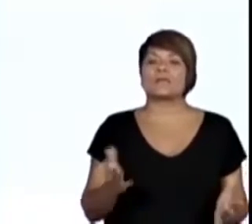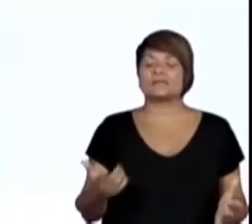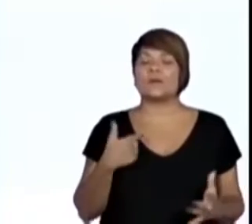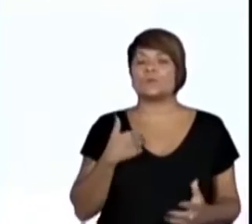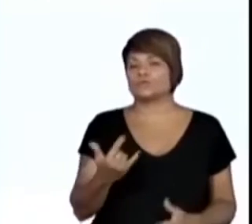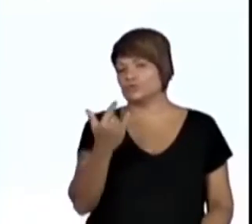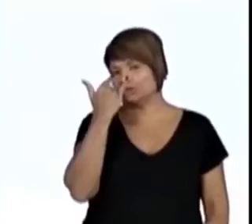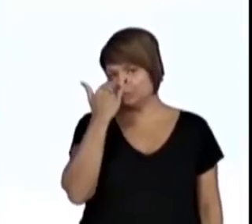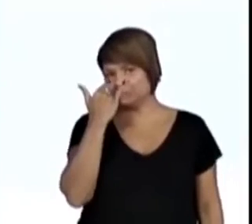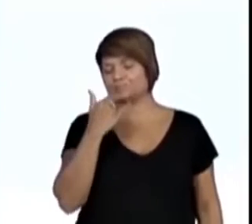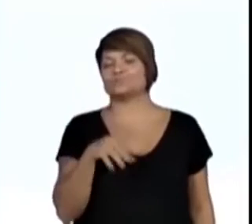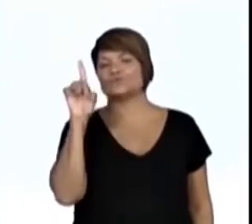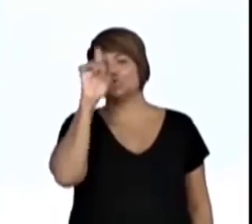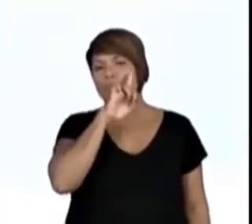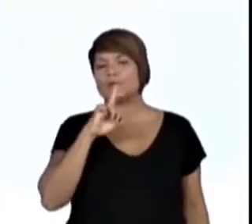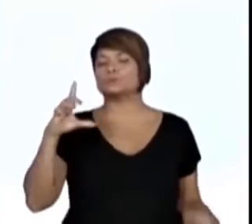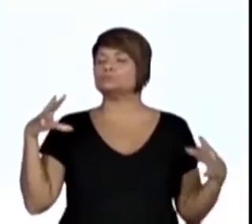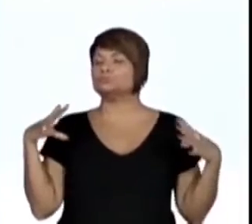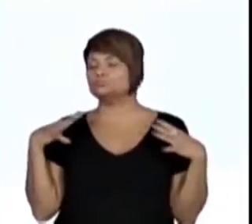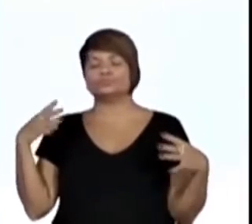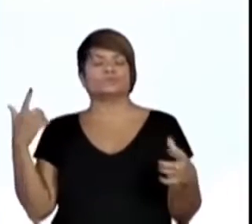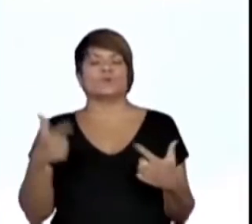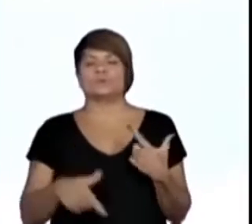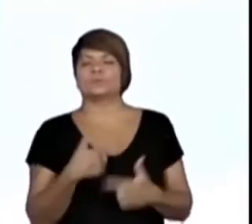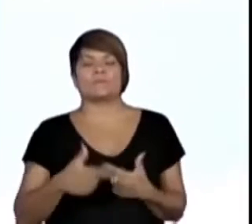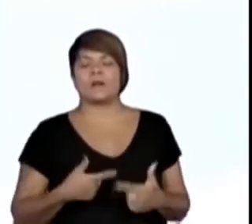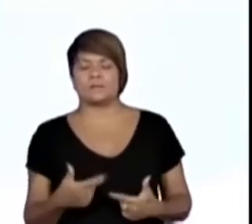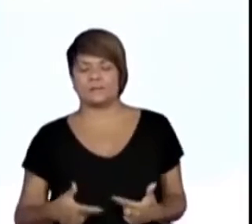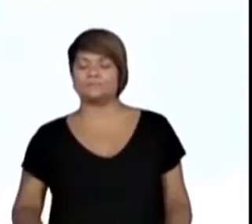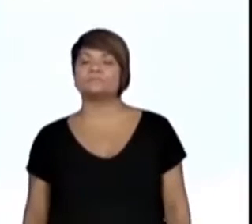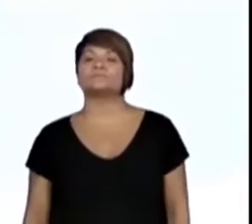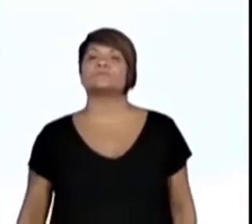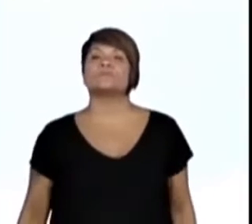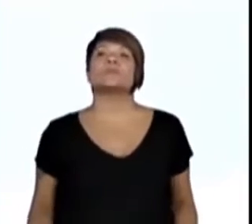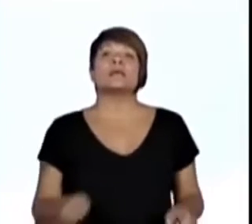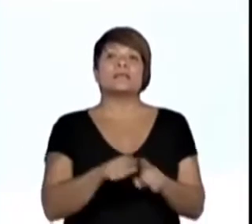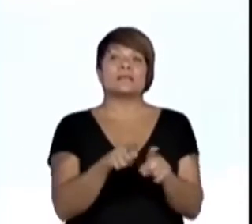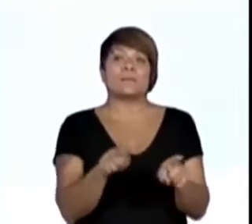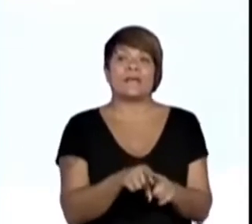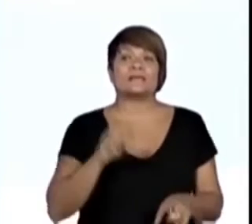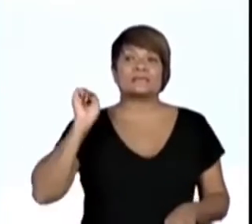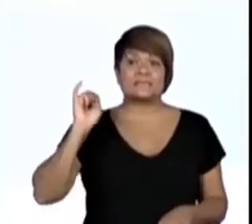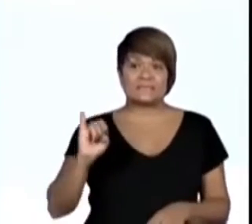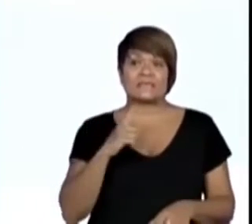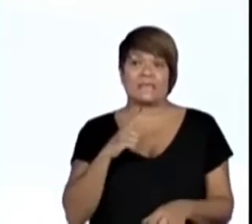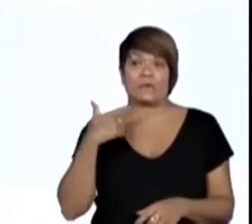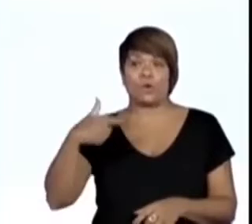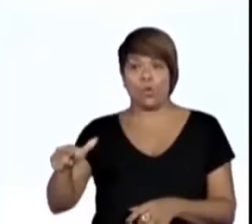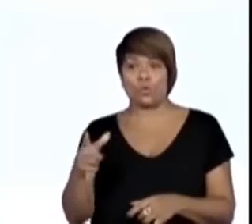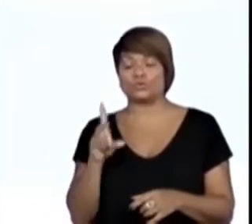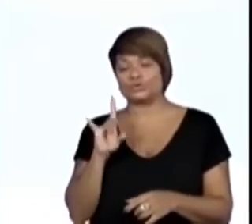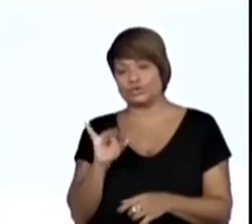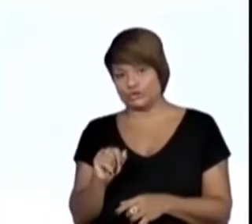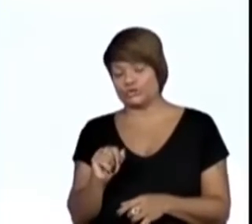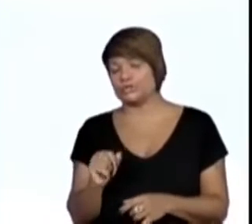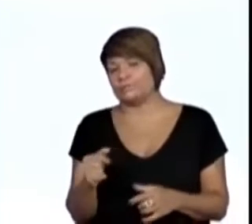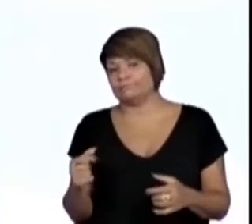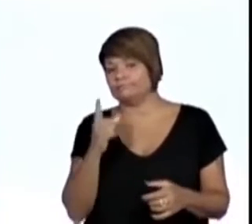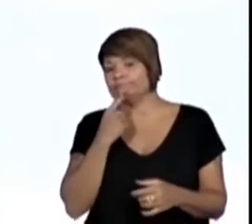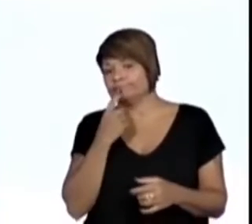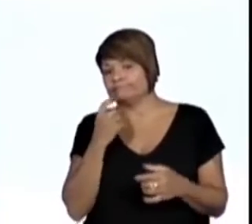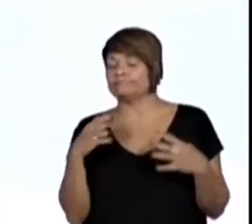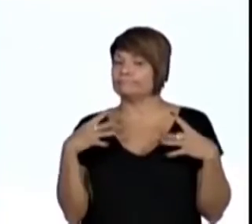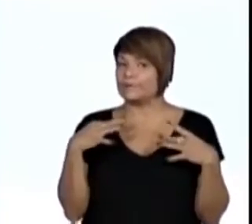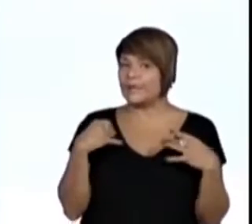destaca aí com uma cor diferente. E também se tivesse algum dia que fosse feriado, né?